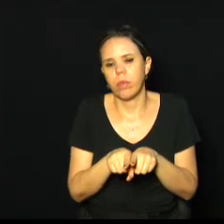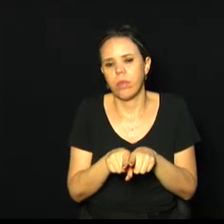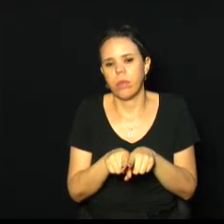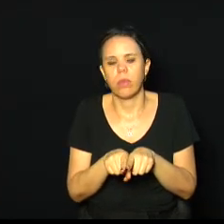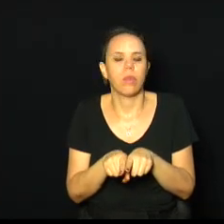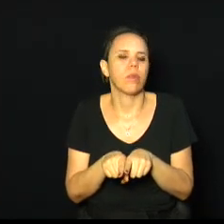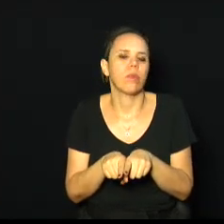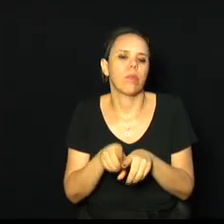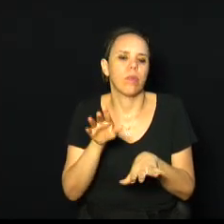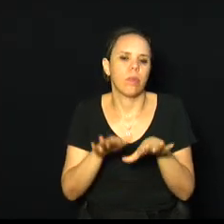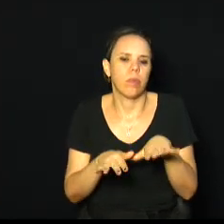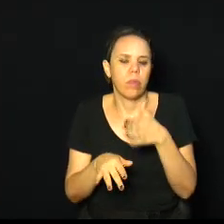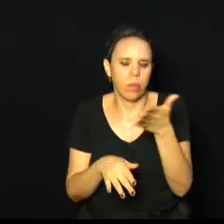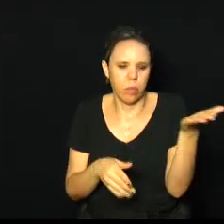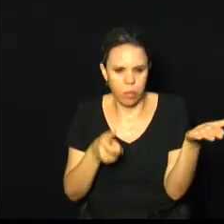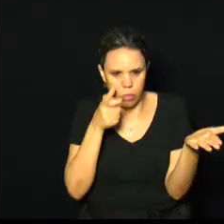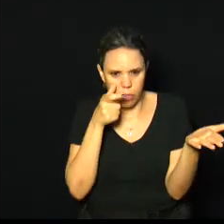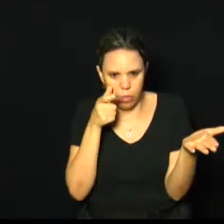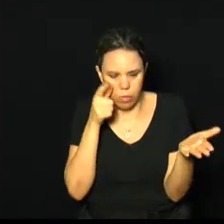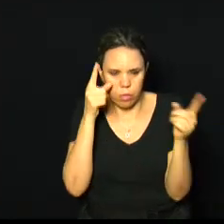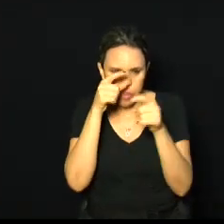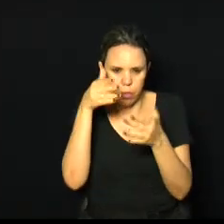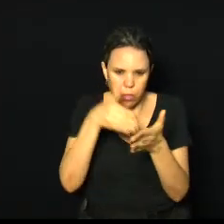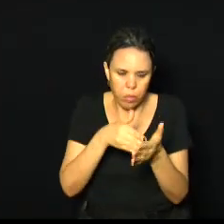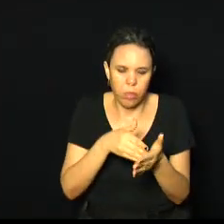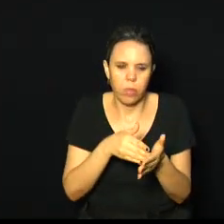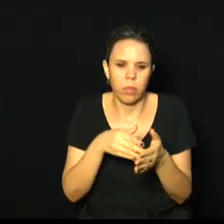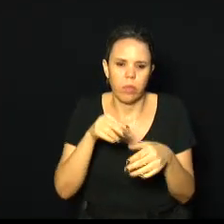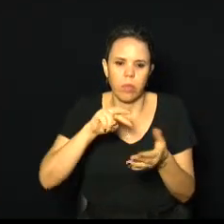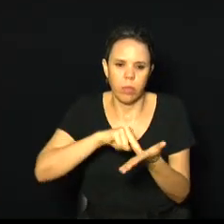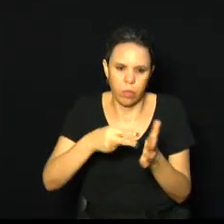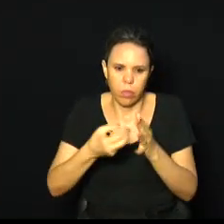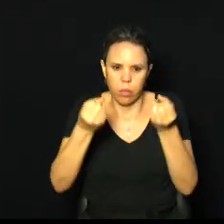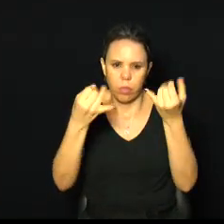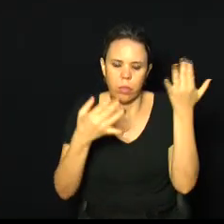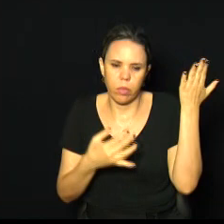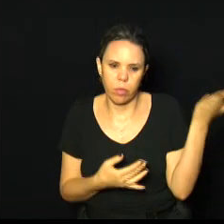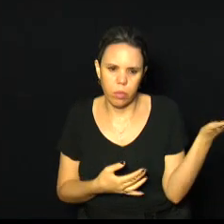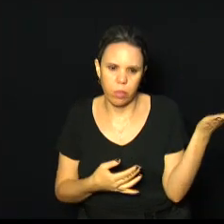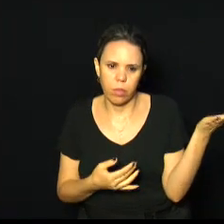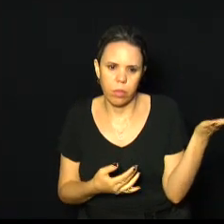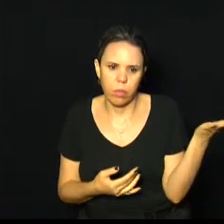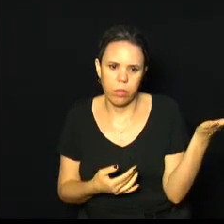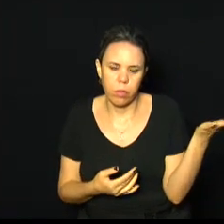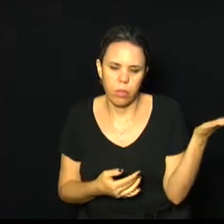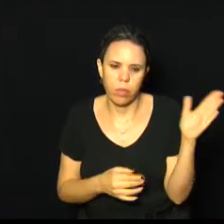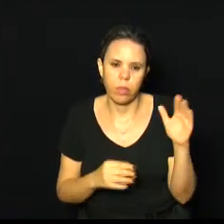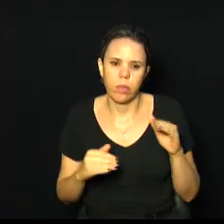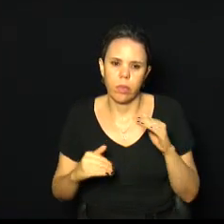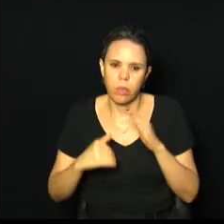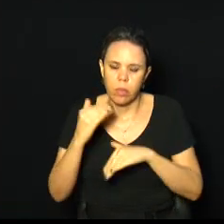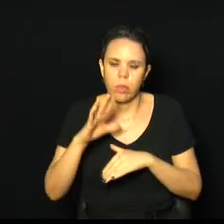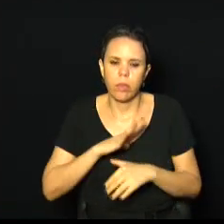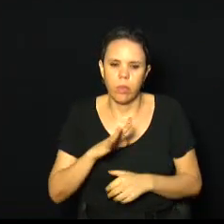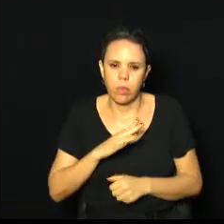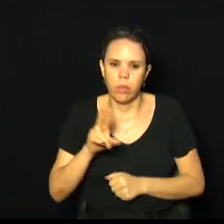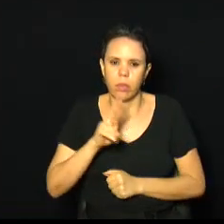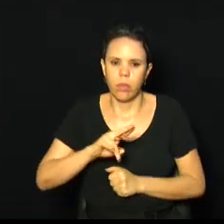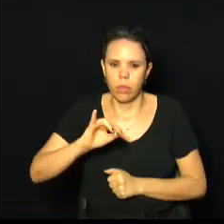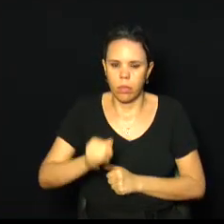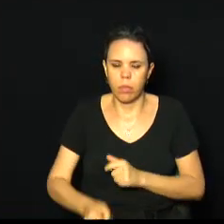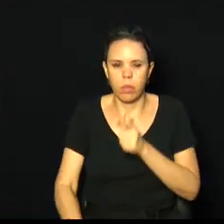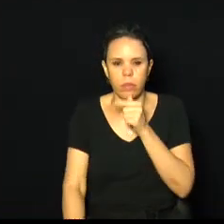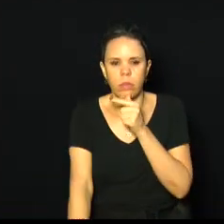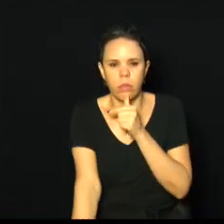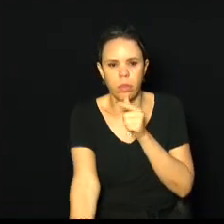caso, talvez vocês estejam com dificuldade, então eu vou traduzir, né? É um pouco o desempenho dos municípios. A